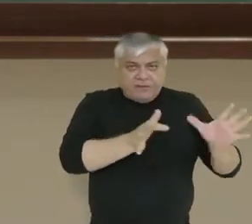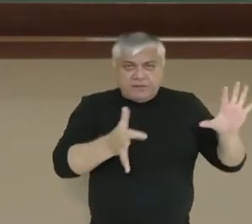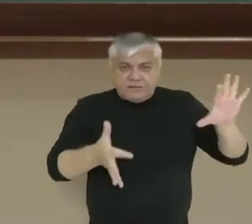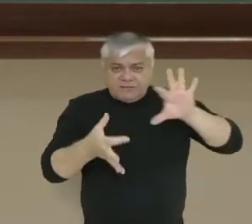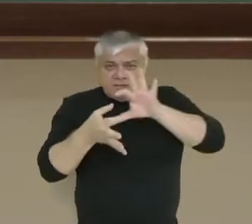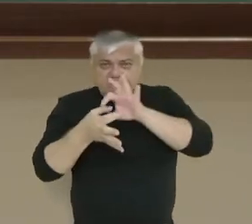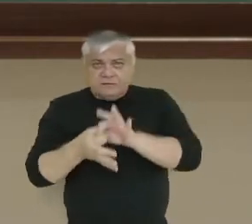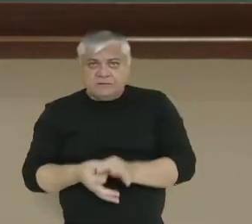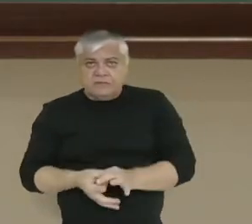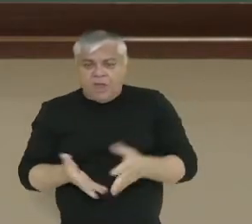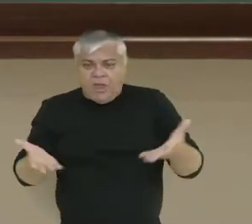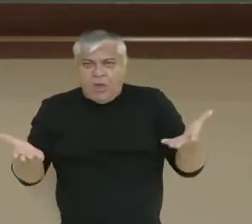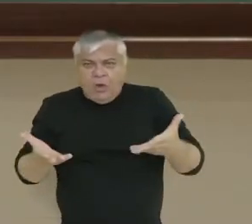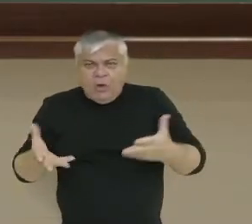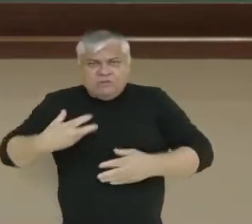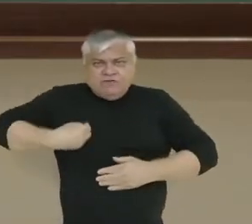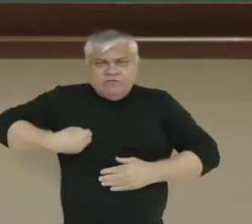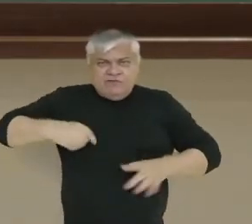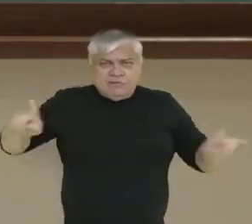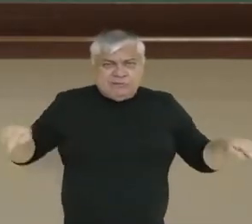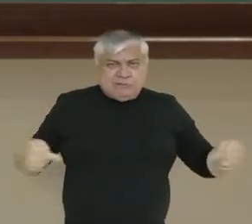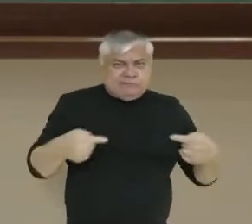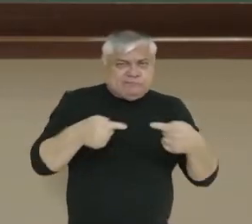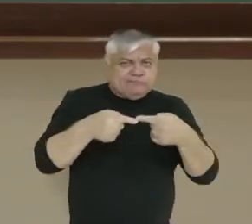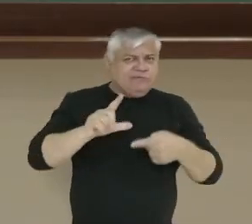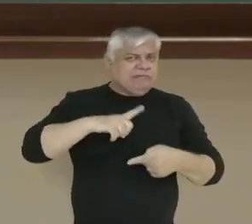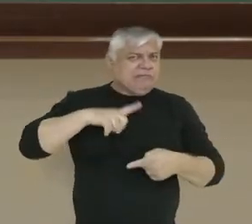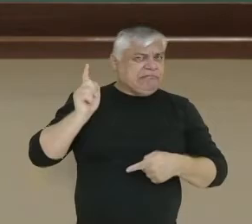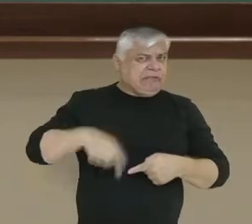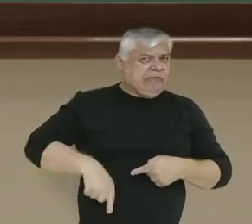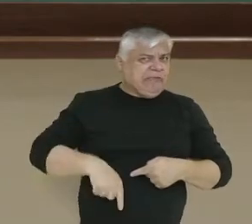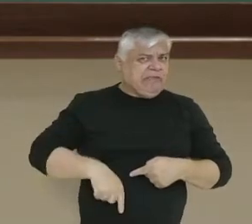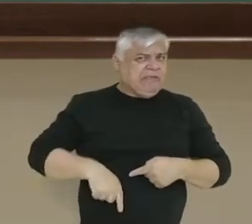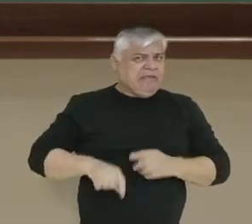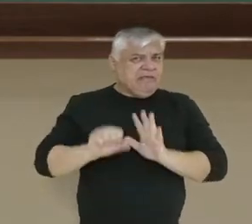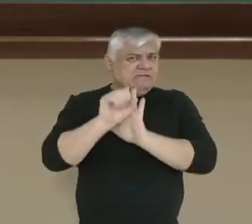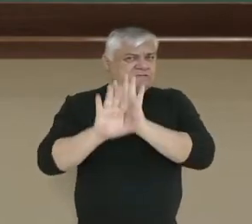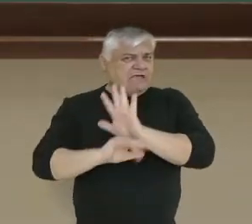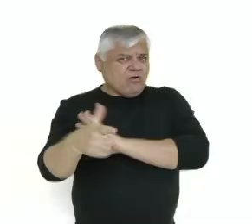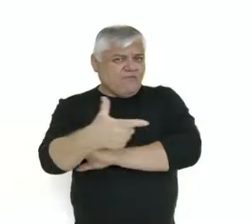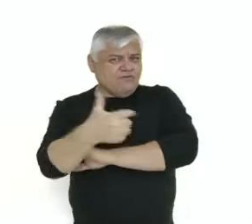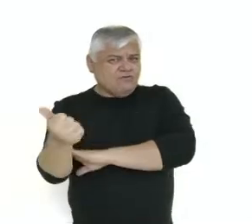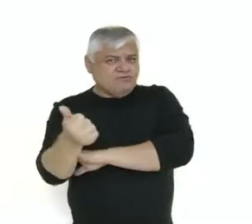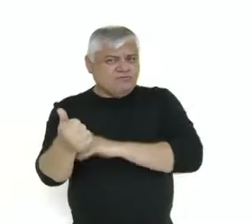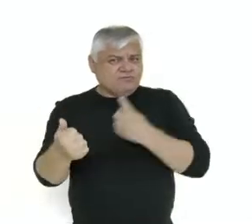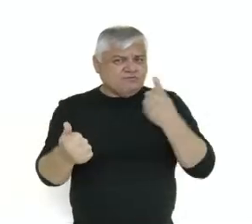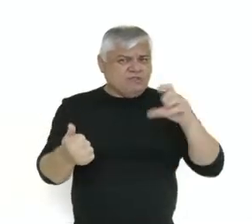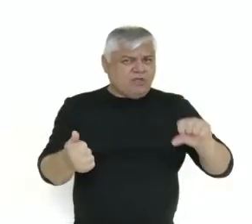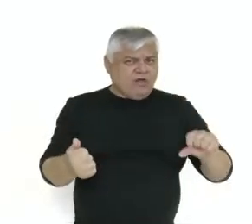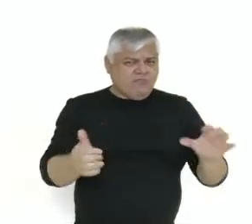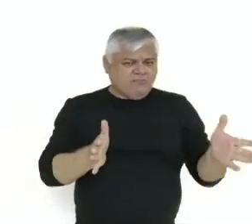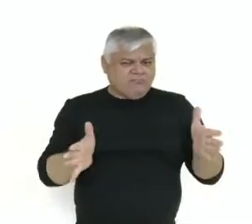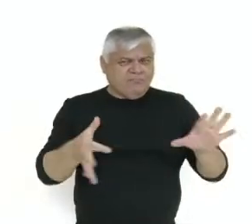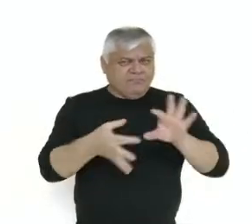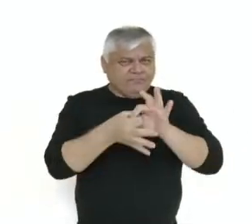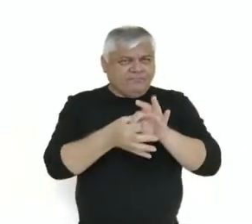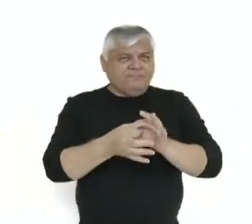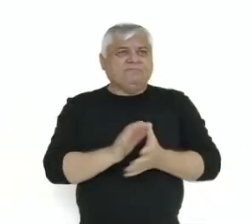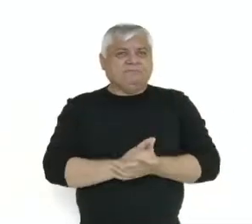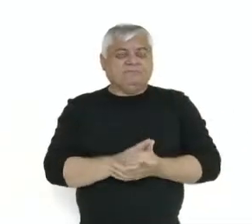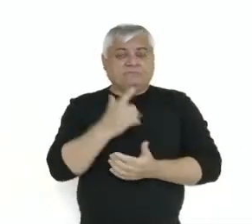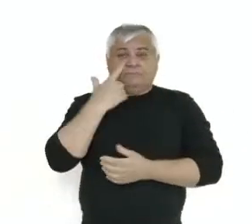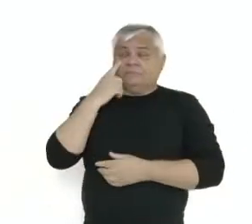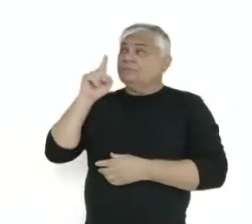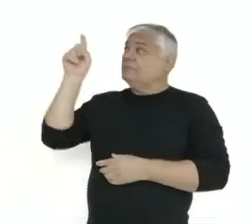ligação com o modo como a gente vive agora, no século XXI? E olha só, aqui a gente tem uma imagem de uma das